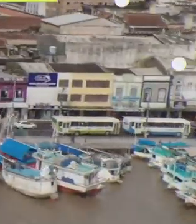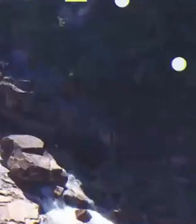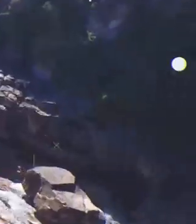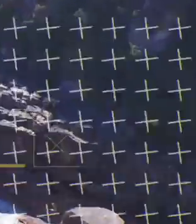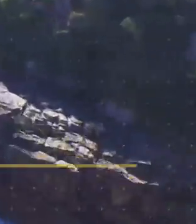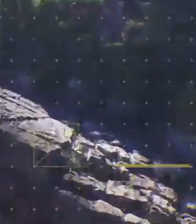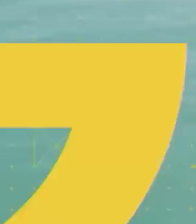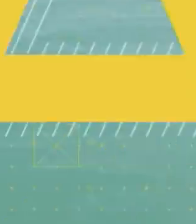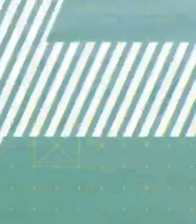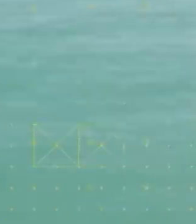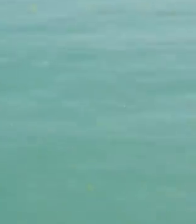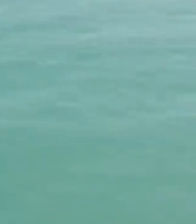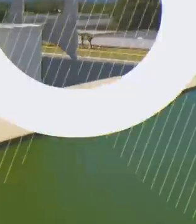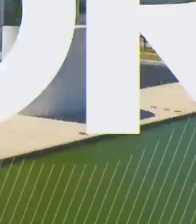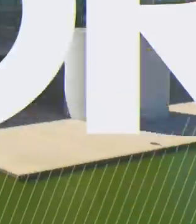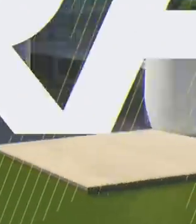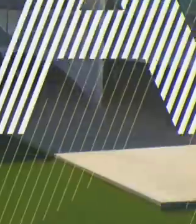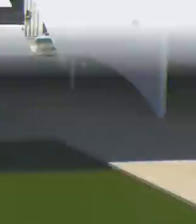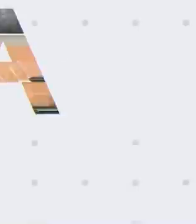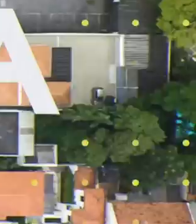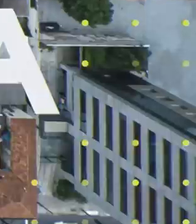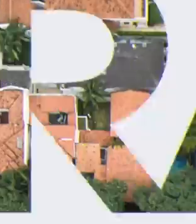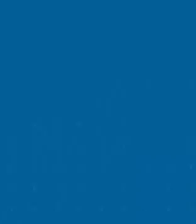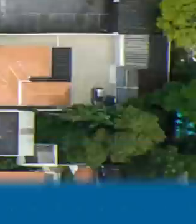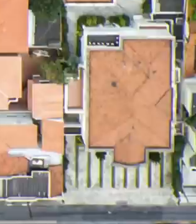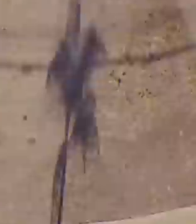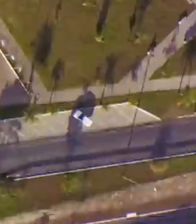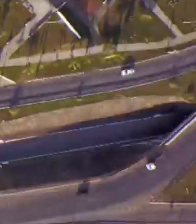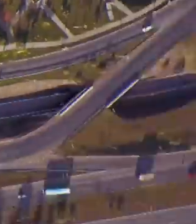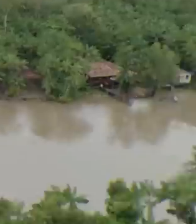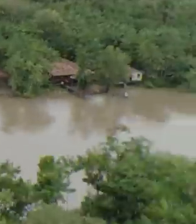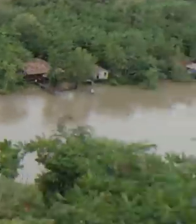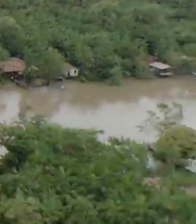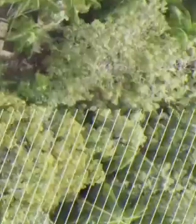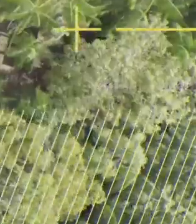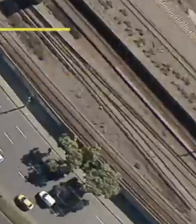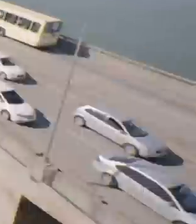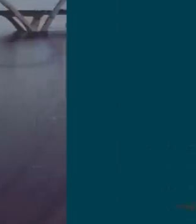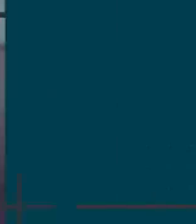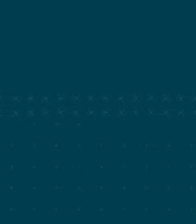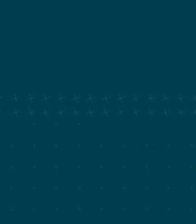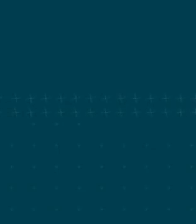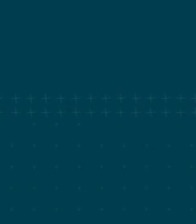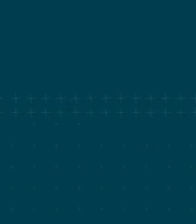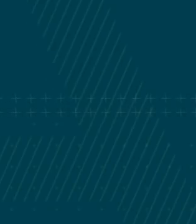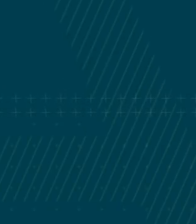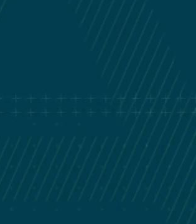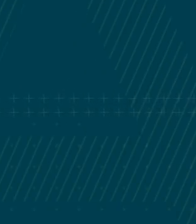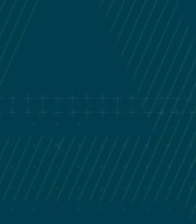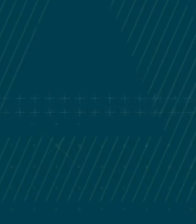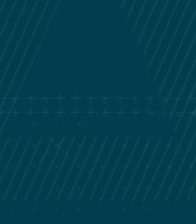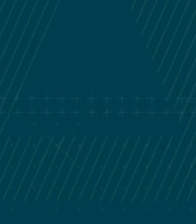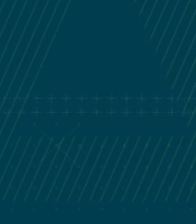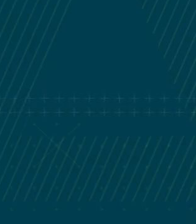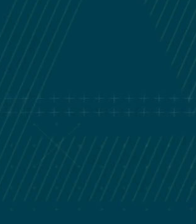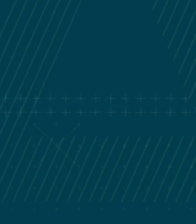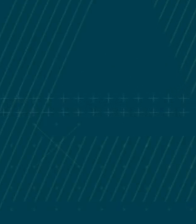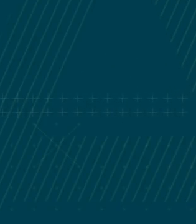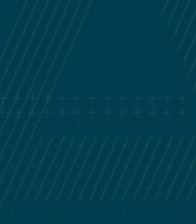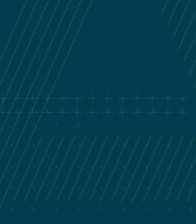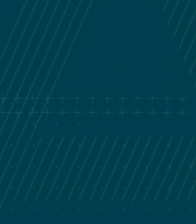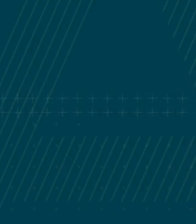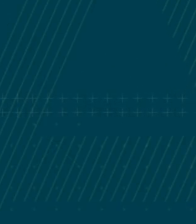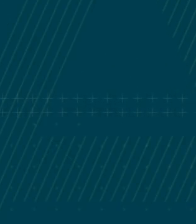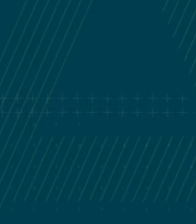Coelho